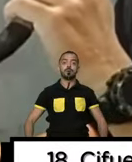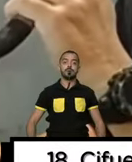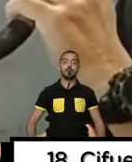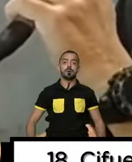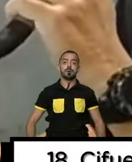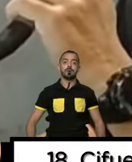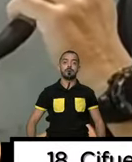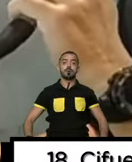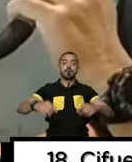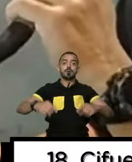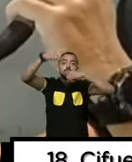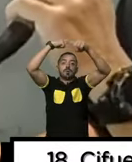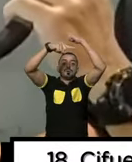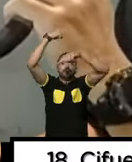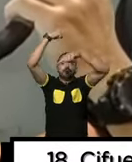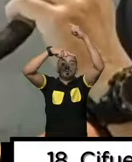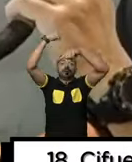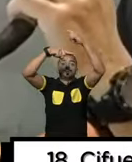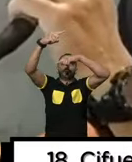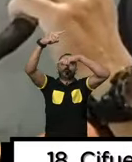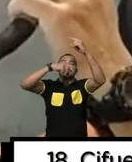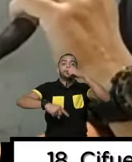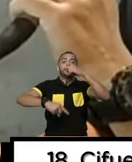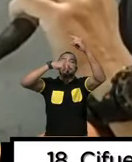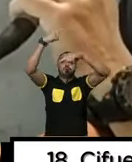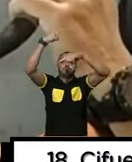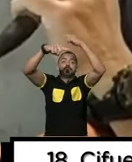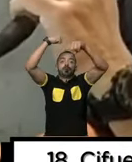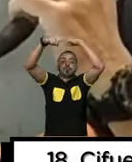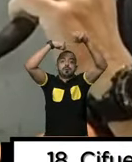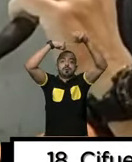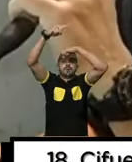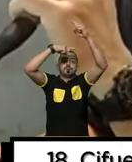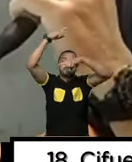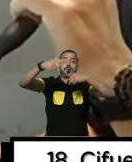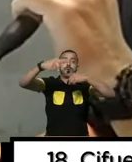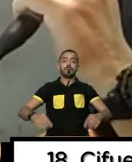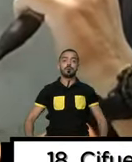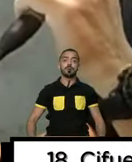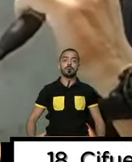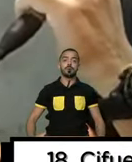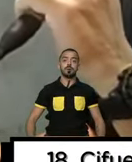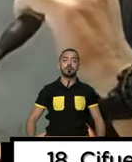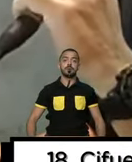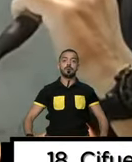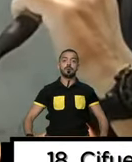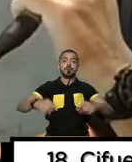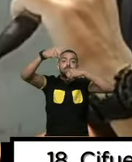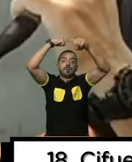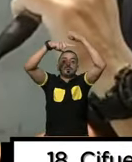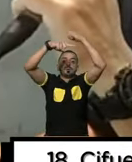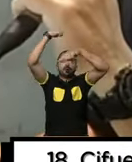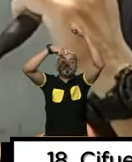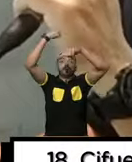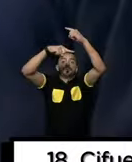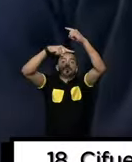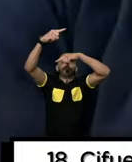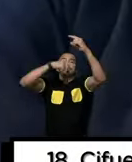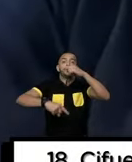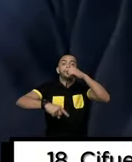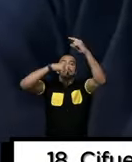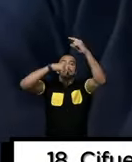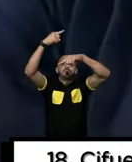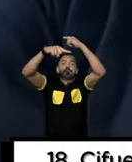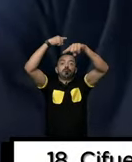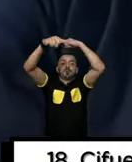Alan Franco bola pererec do meio campo ó domina o Cruzeiro vamos ver agora vai vai ter que ir com tudo né inverteu agora agora o